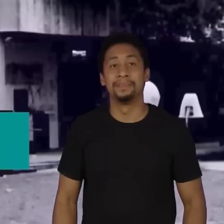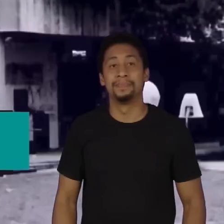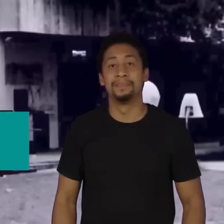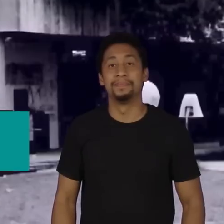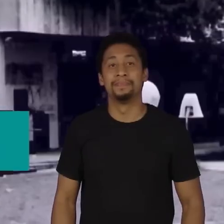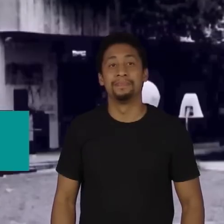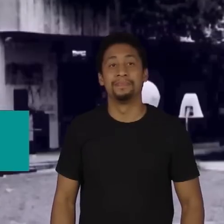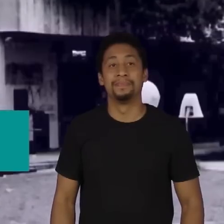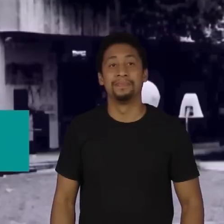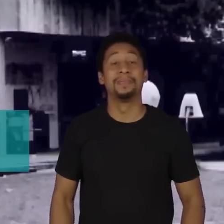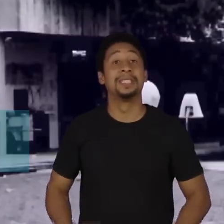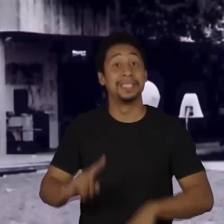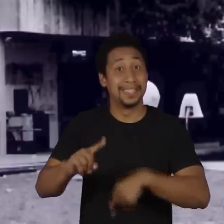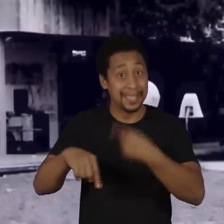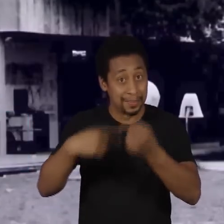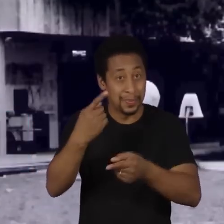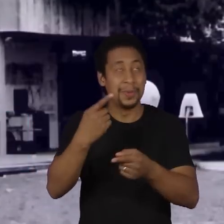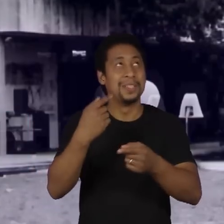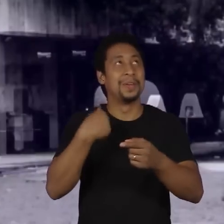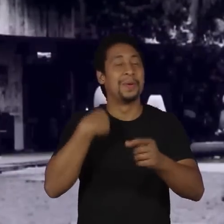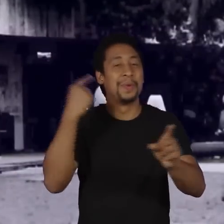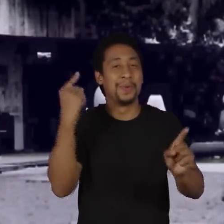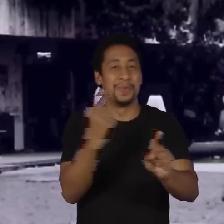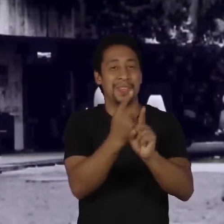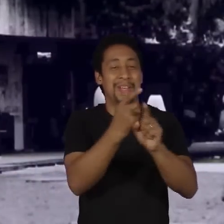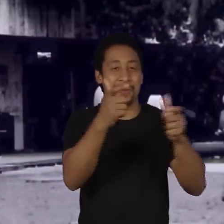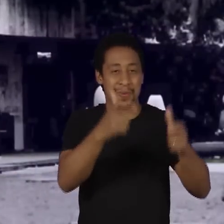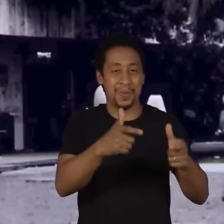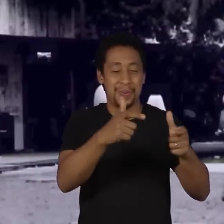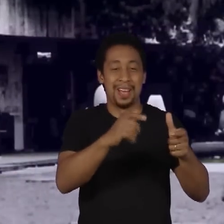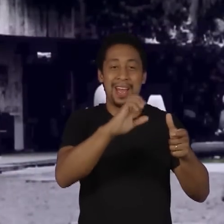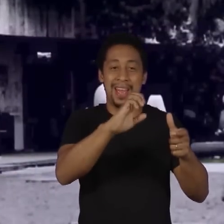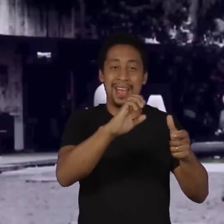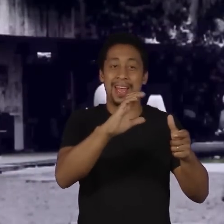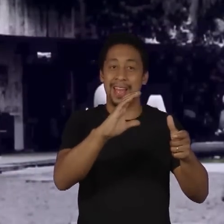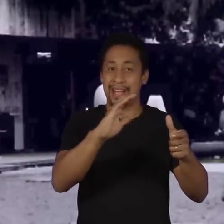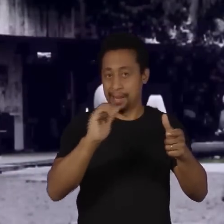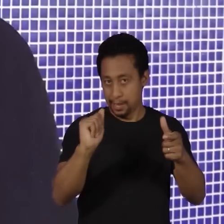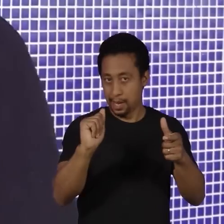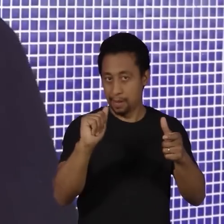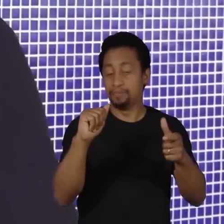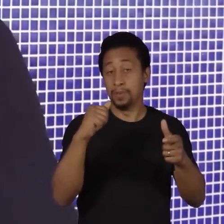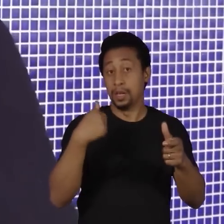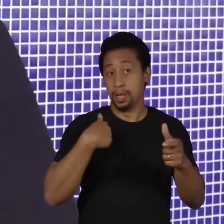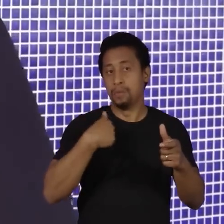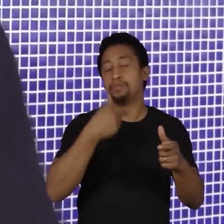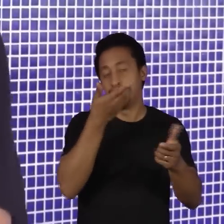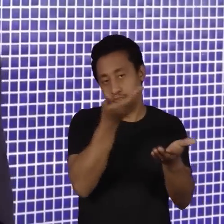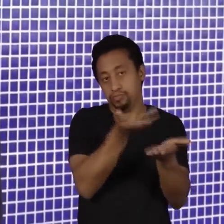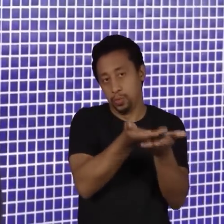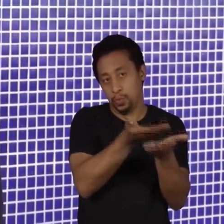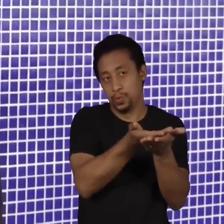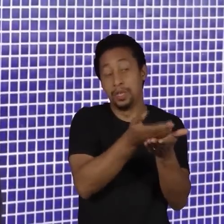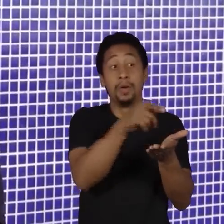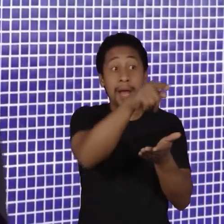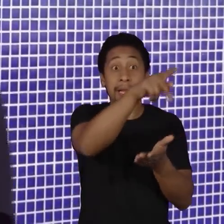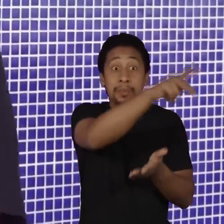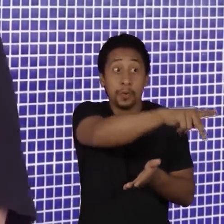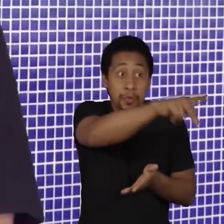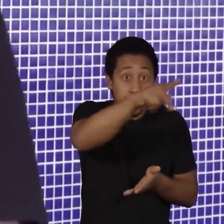Depois, a reencontrei na ECA, quando eu entrei como aluno, ela estava, nessa época, como